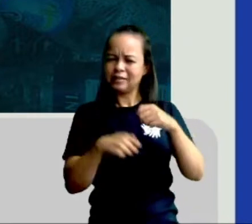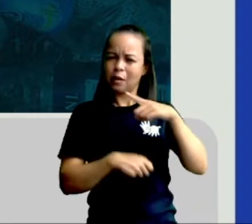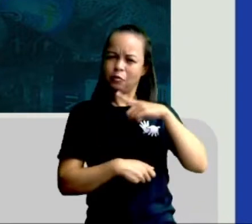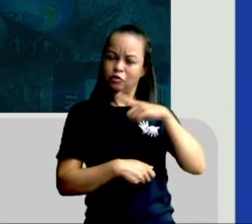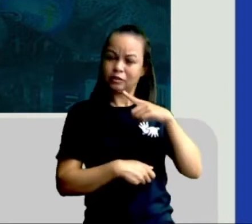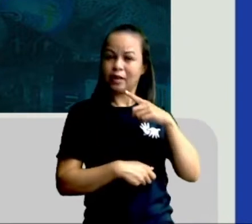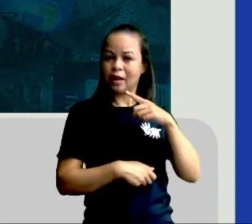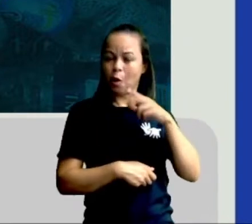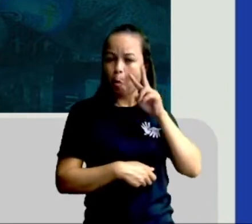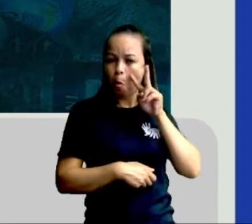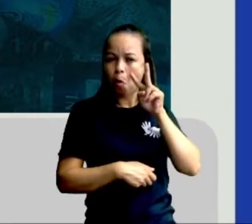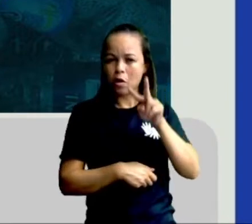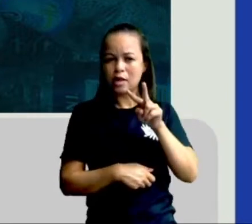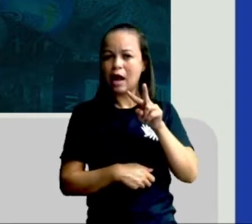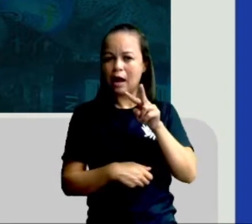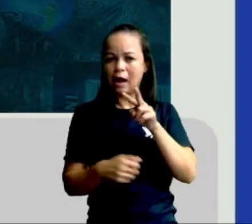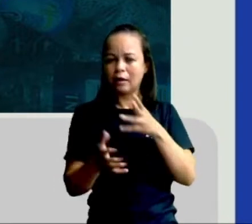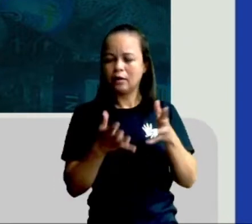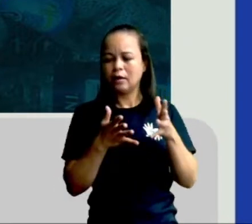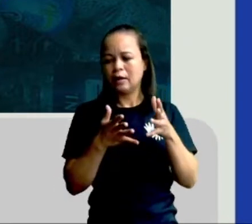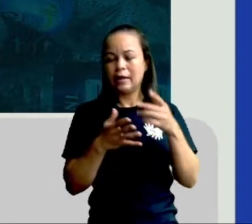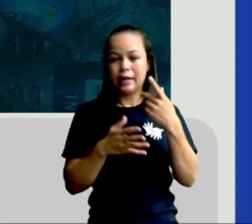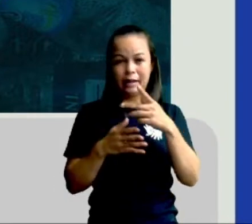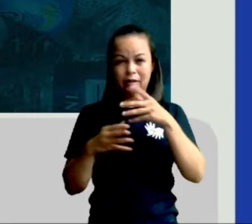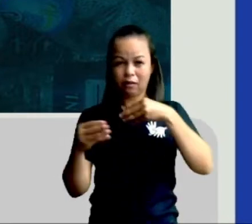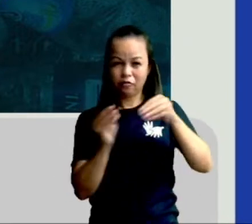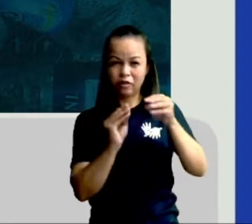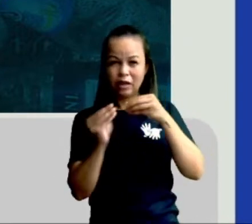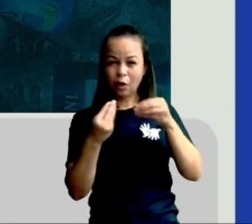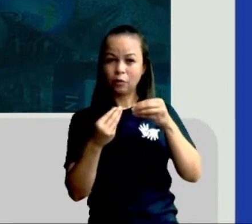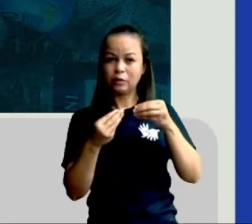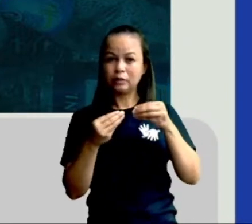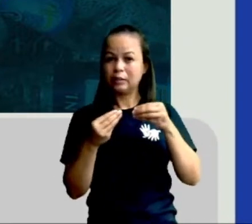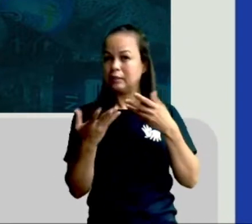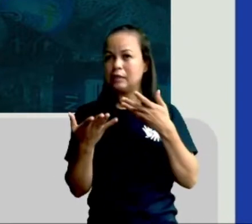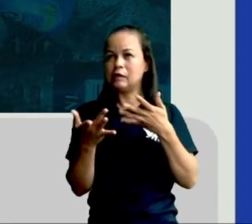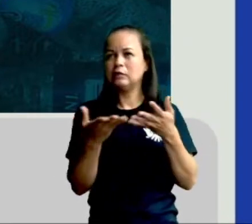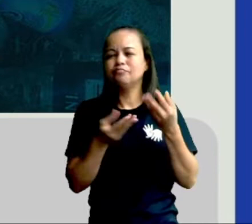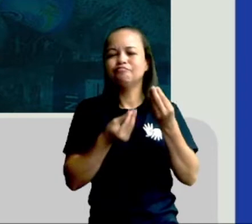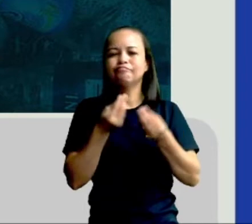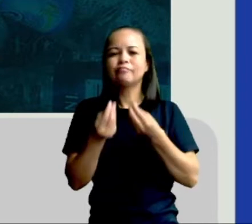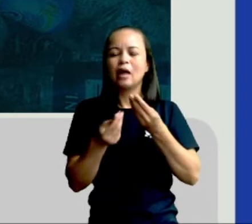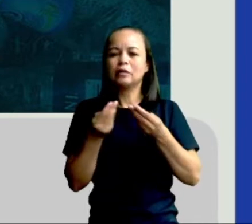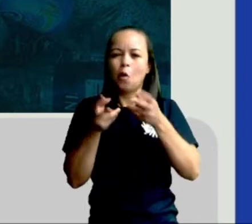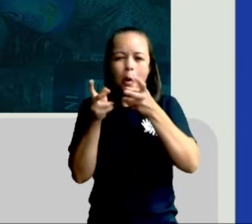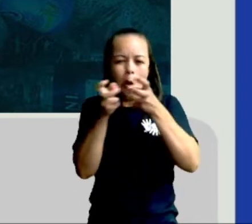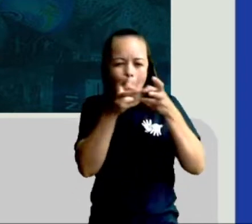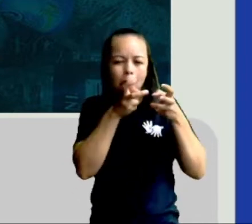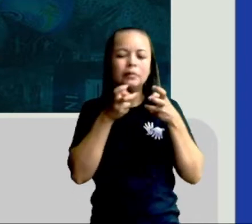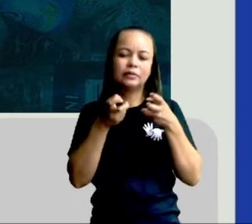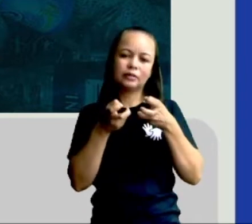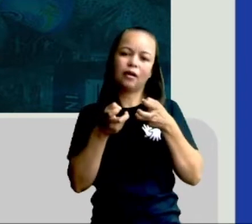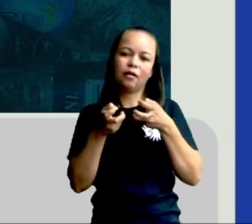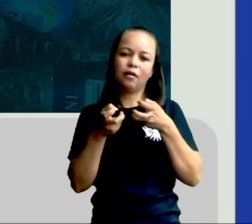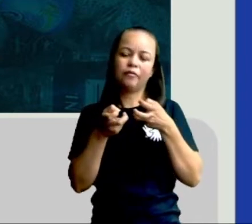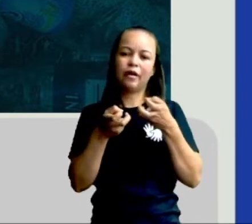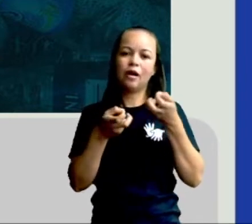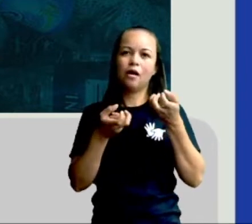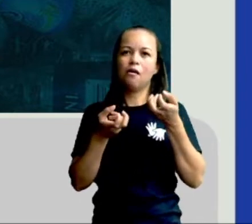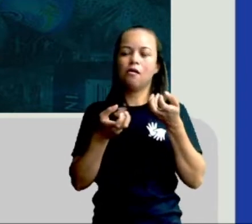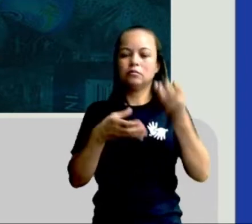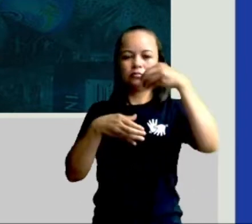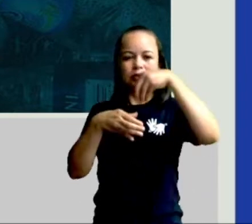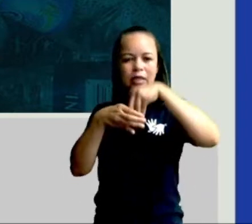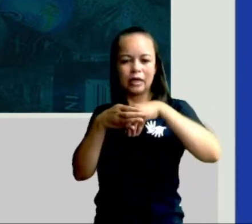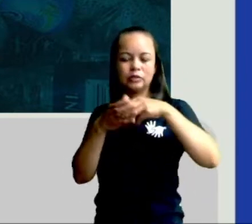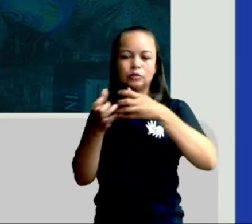dialético e dialógico. Será mesmo que o plástico é esse vilão que a gente tanto observa dentro desse